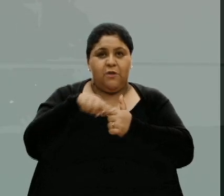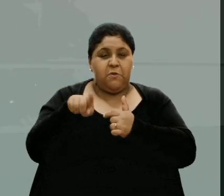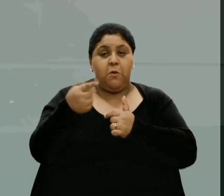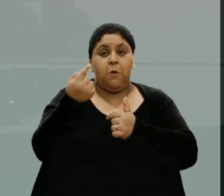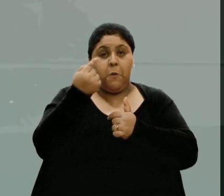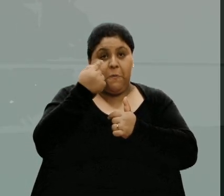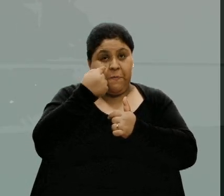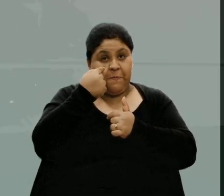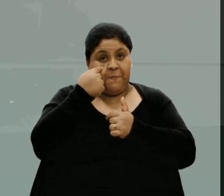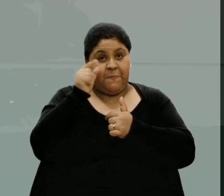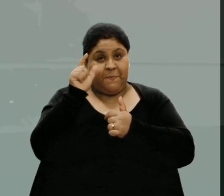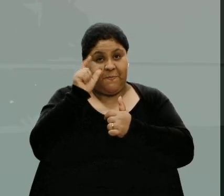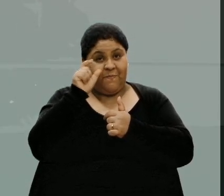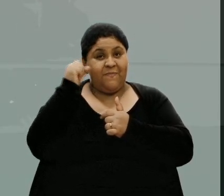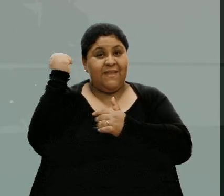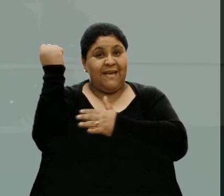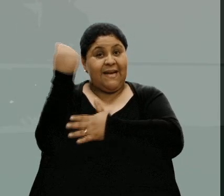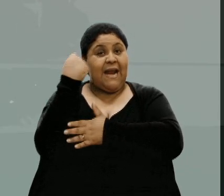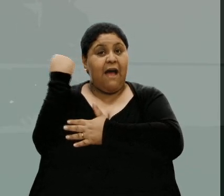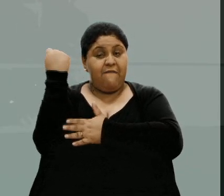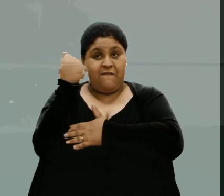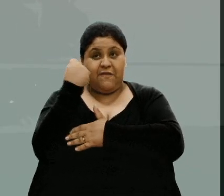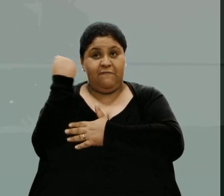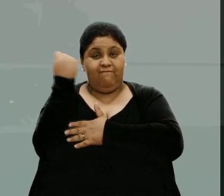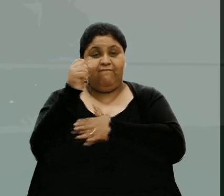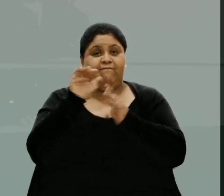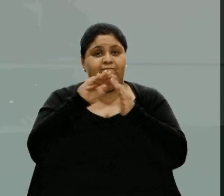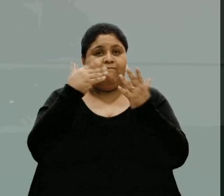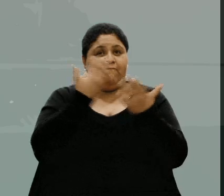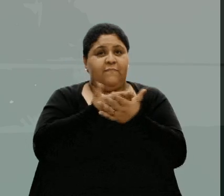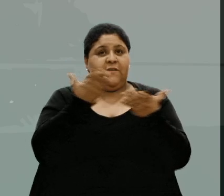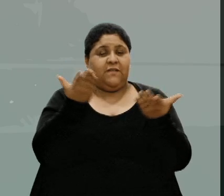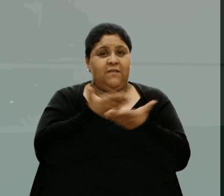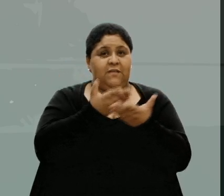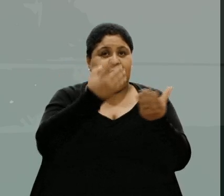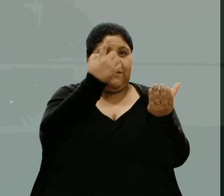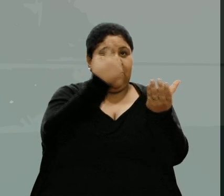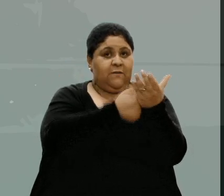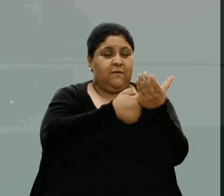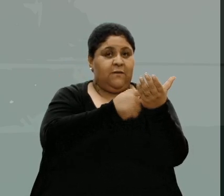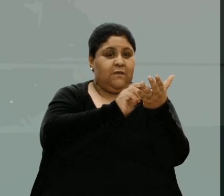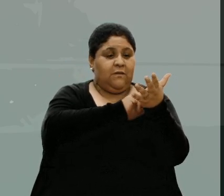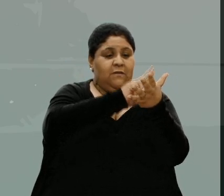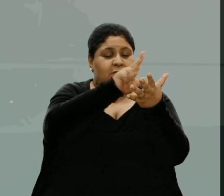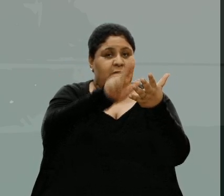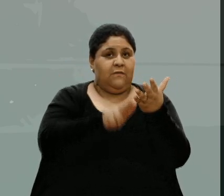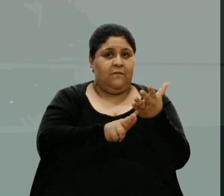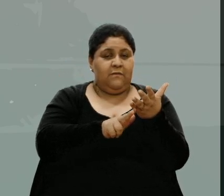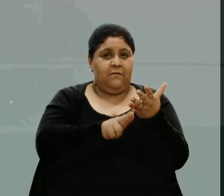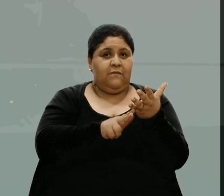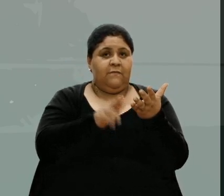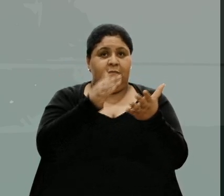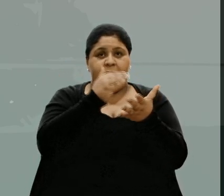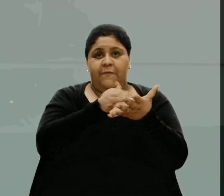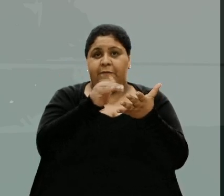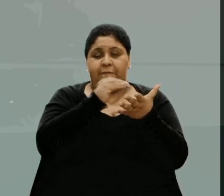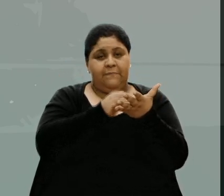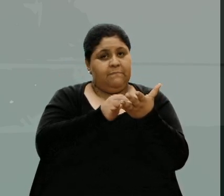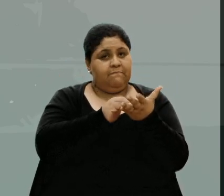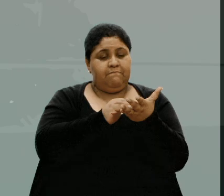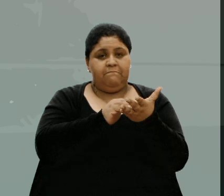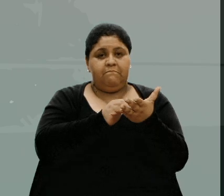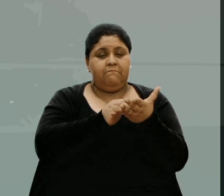uma situação grave. A escola já marcou várias vezes com a secretária e